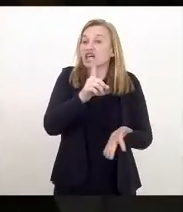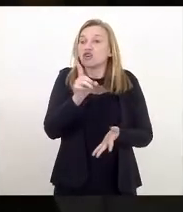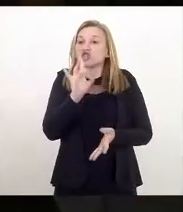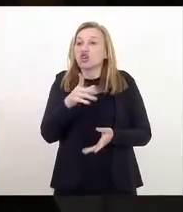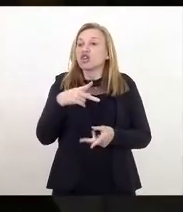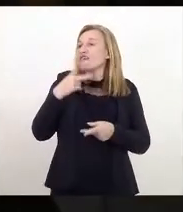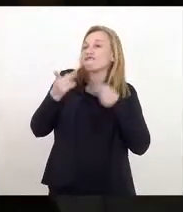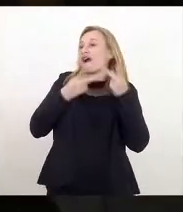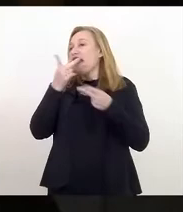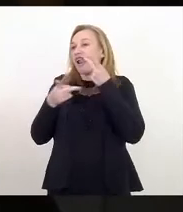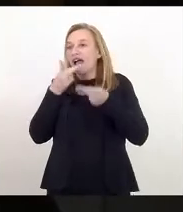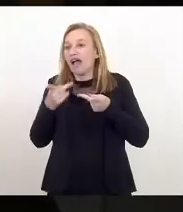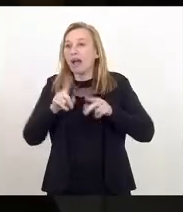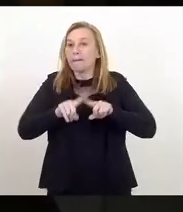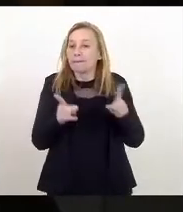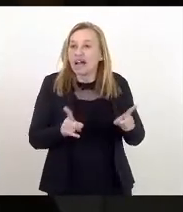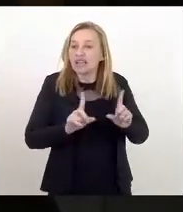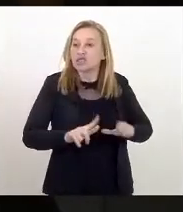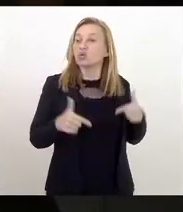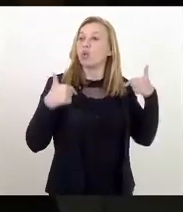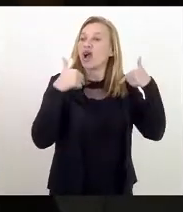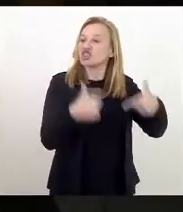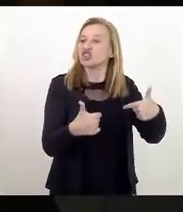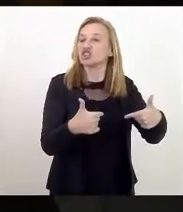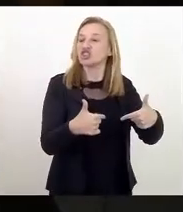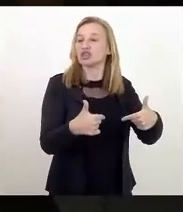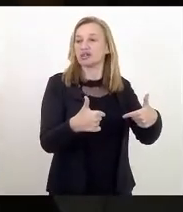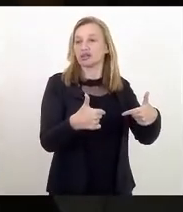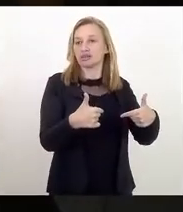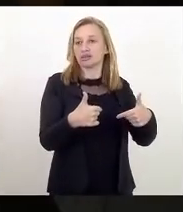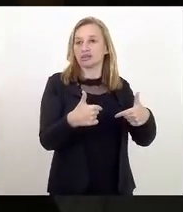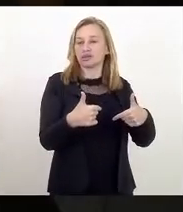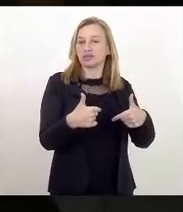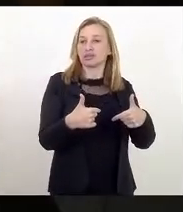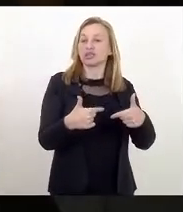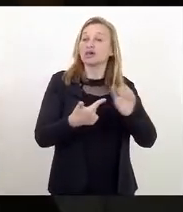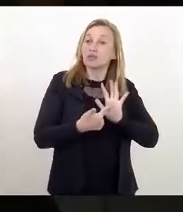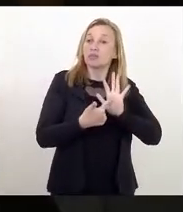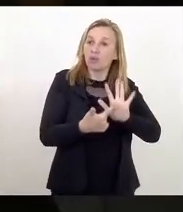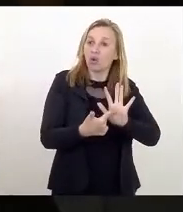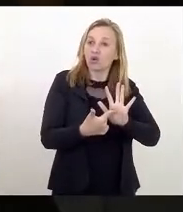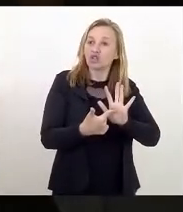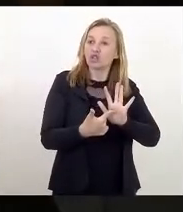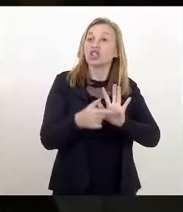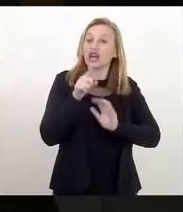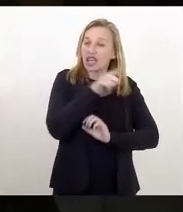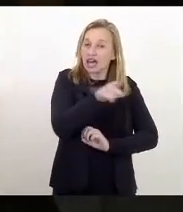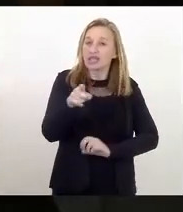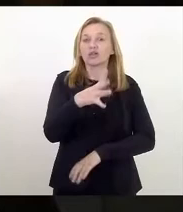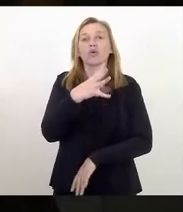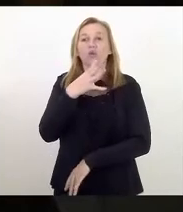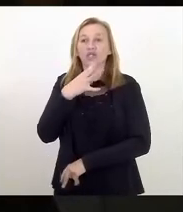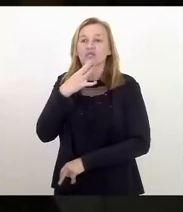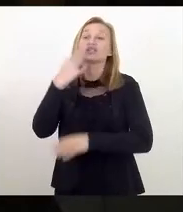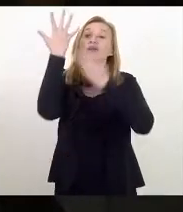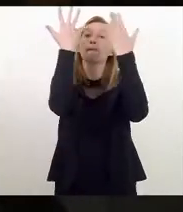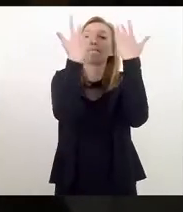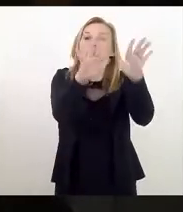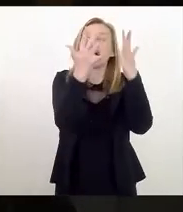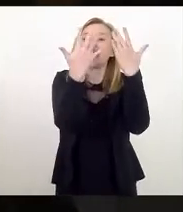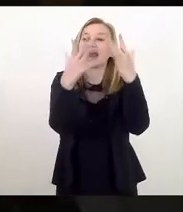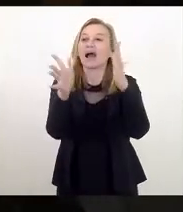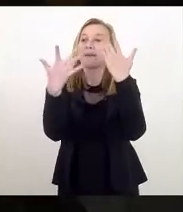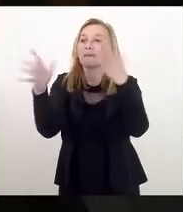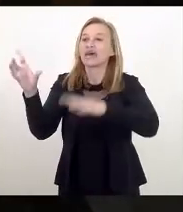nas palavras, mas em gestos concretos que expressem esse reconhecimento. Parabéns,